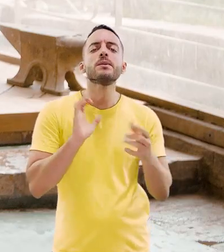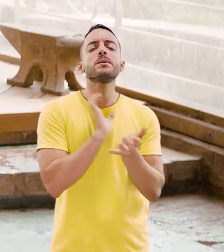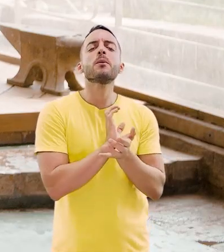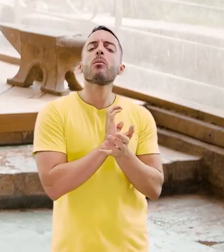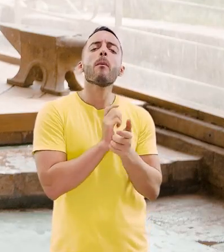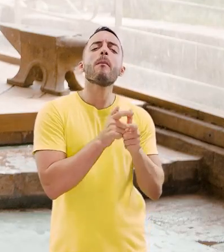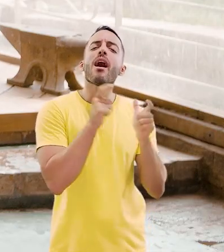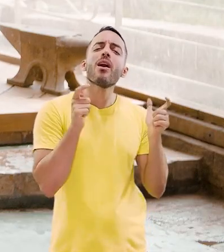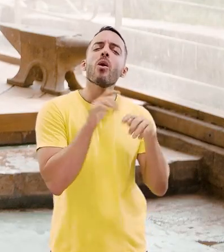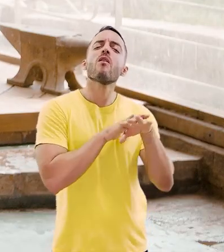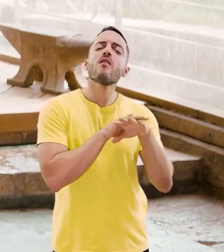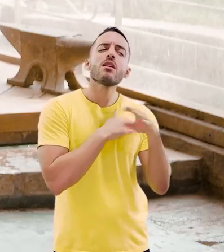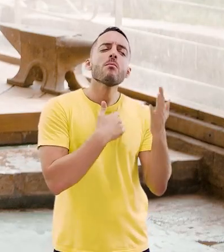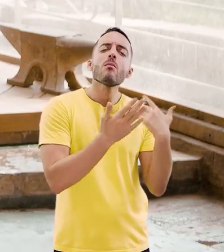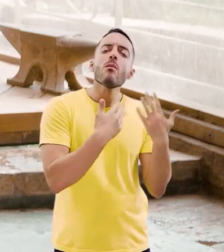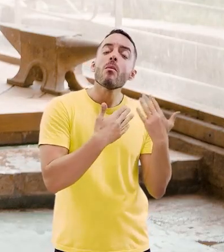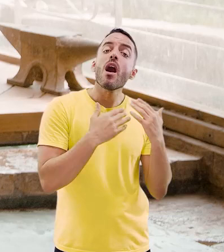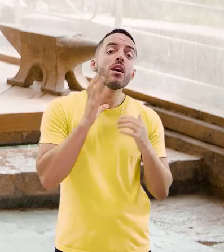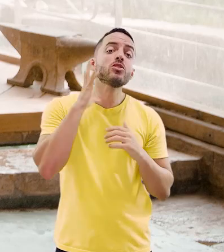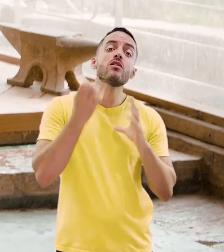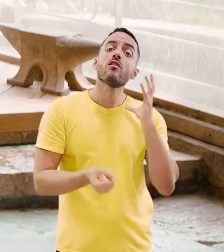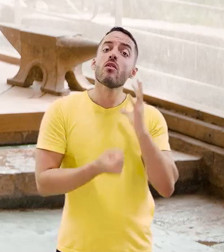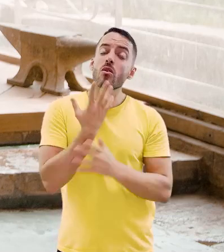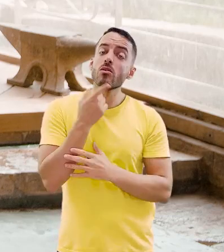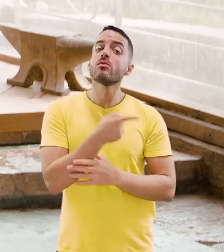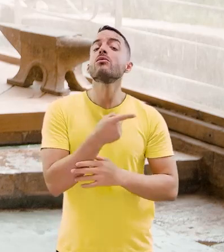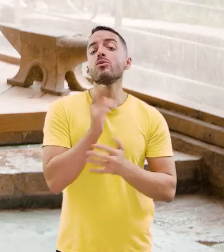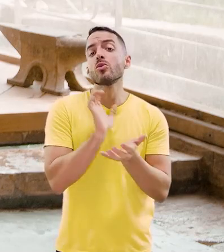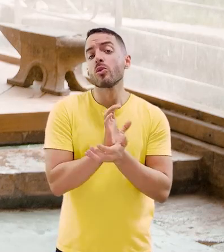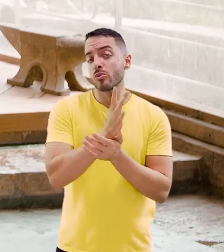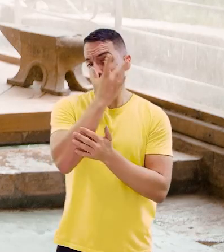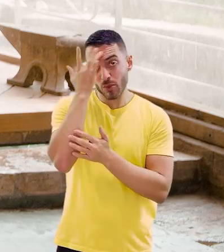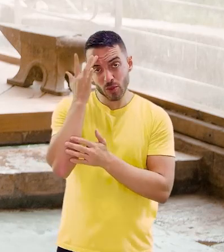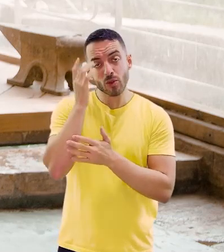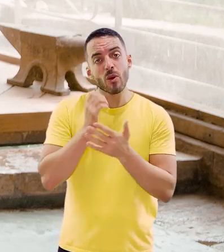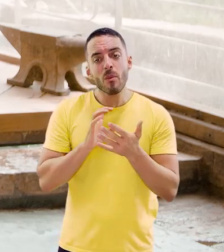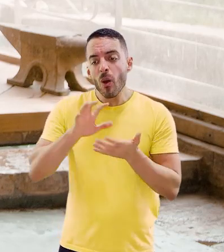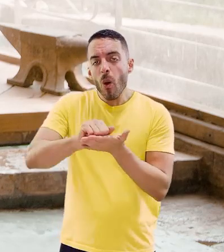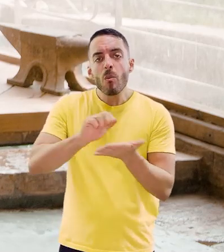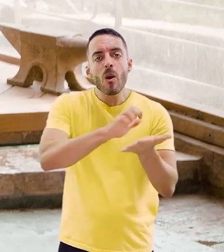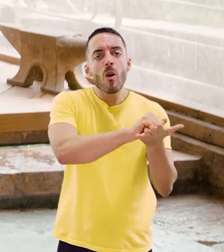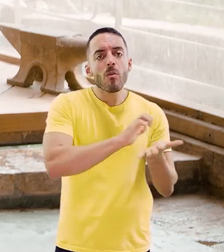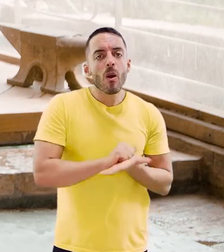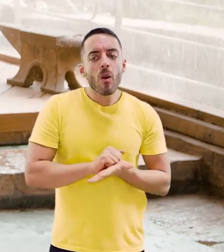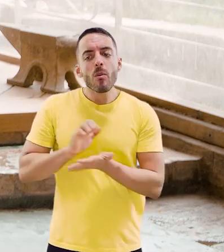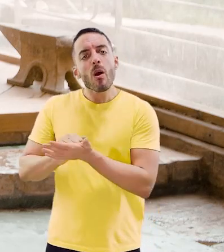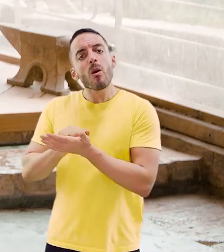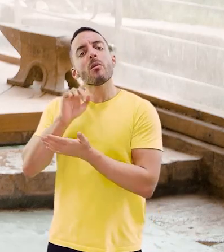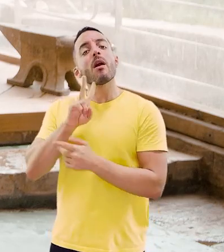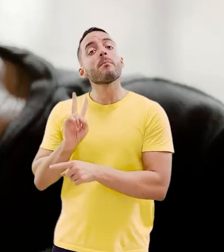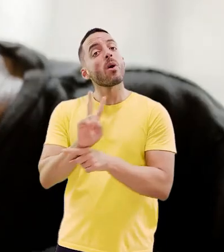maior e eles resolveram, então, formar núcleos de pessoas, grupos de pessoas, para comprar essas áreas em volta, para